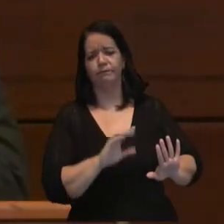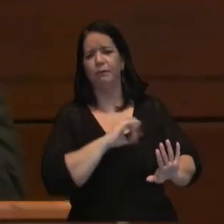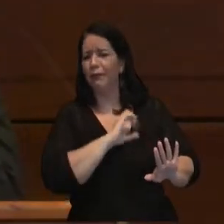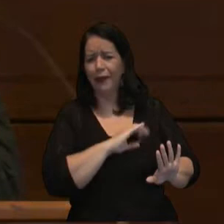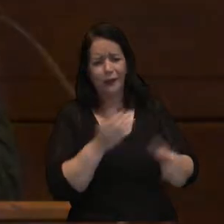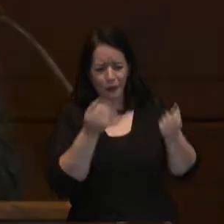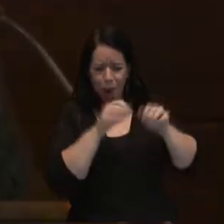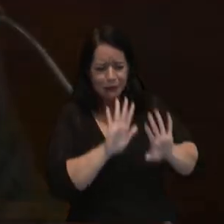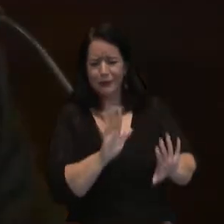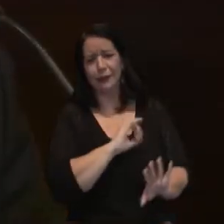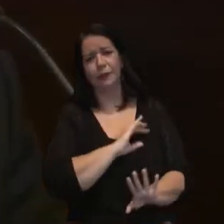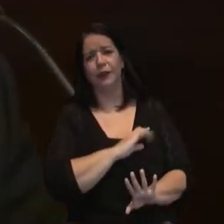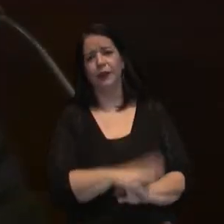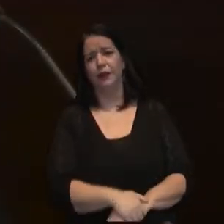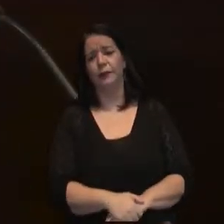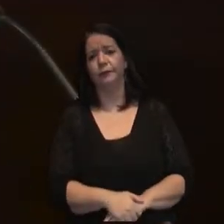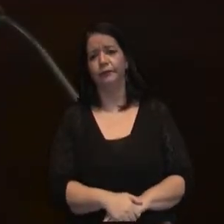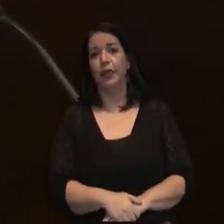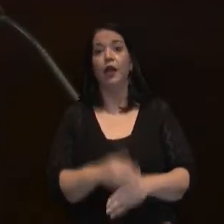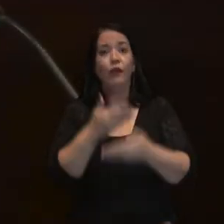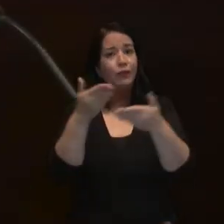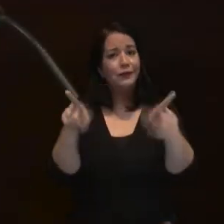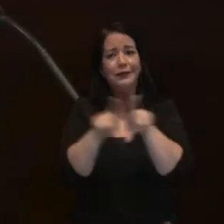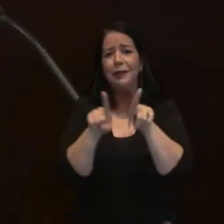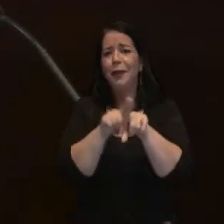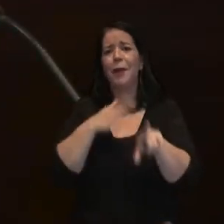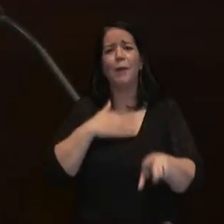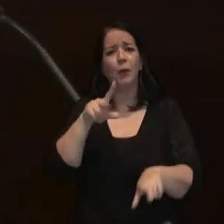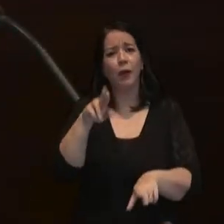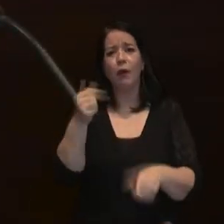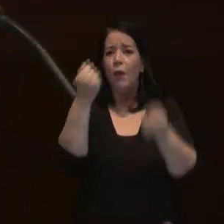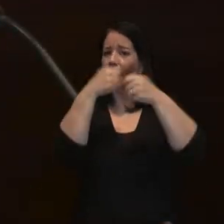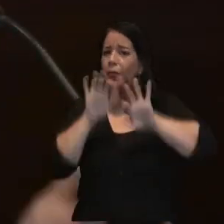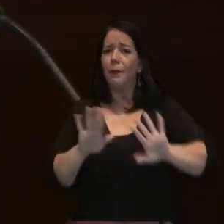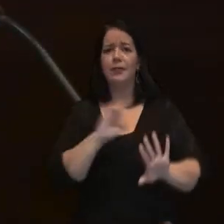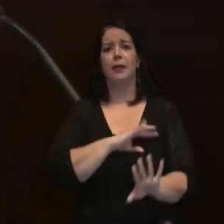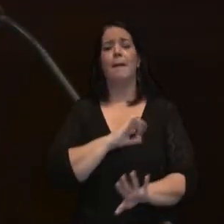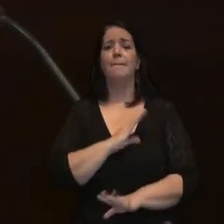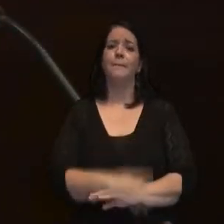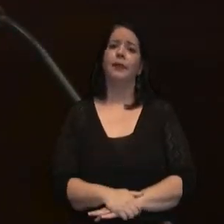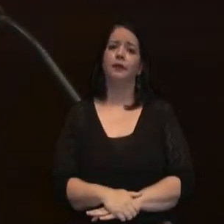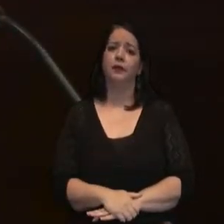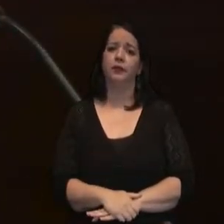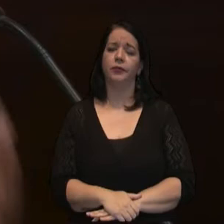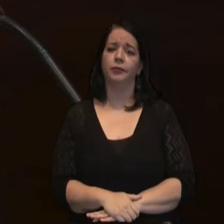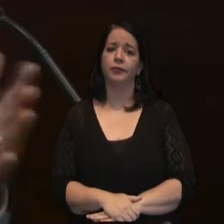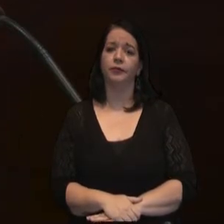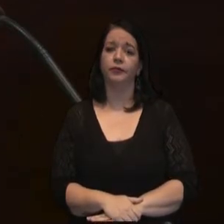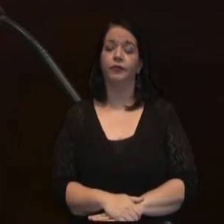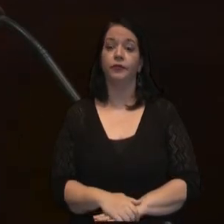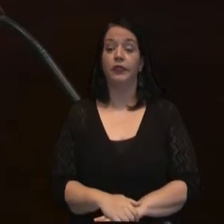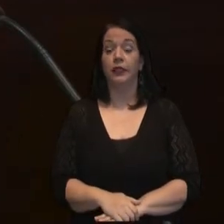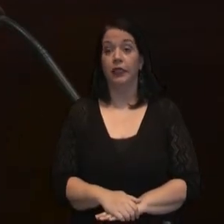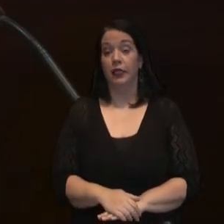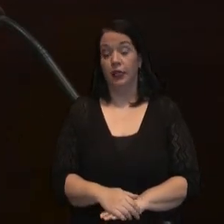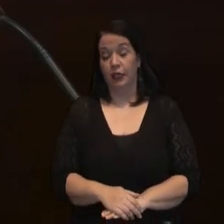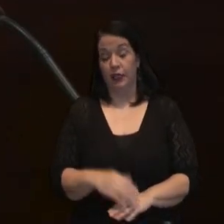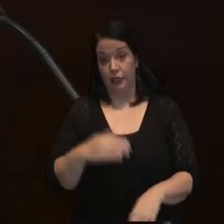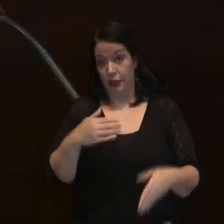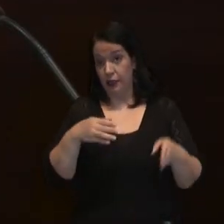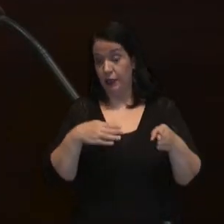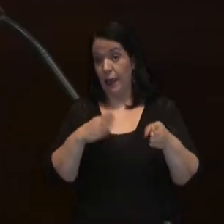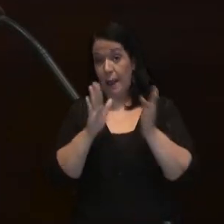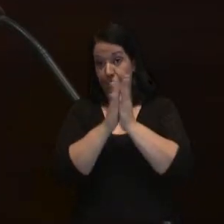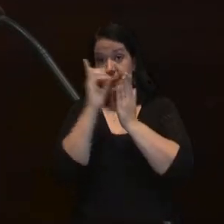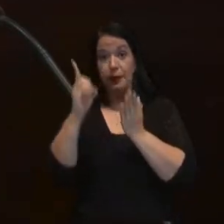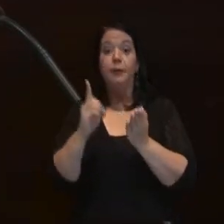temas. Não temas, meu irmão. E esta exortação, não temas, ela aparece muitas vezes na